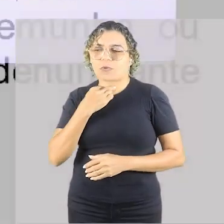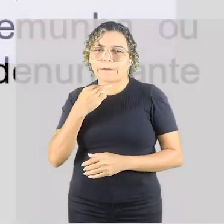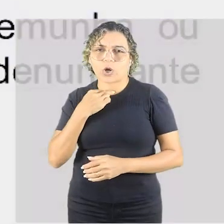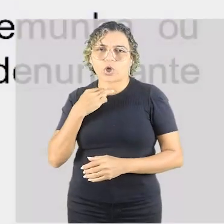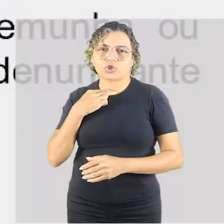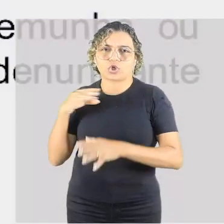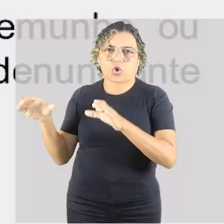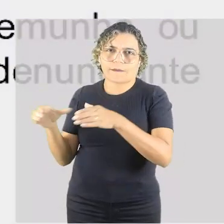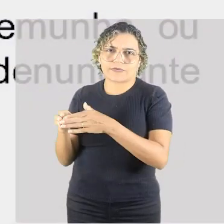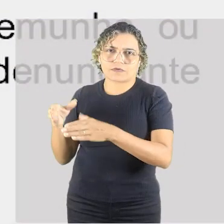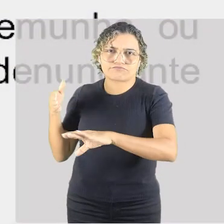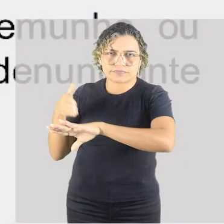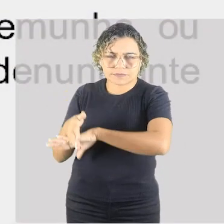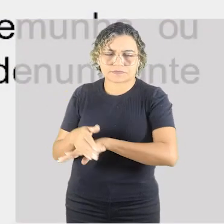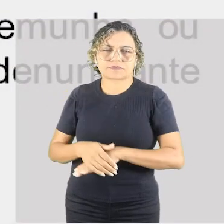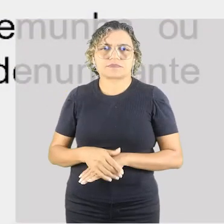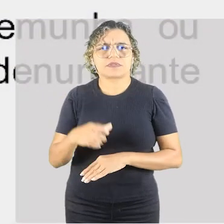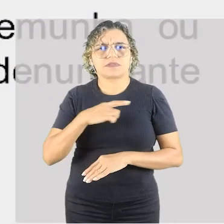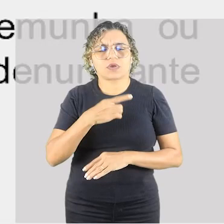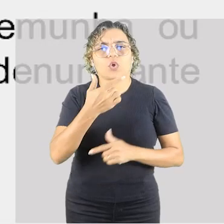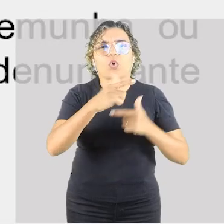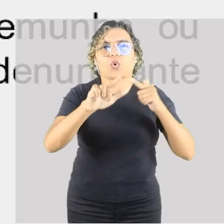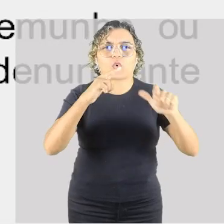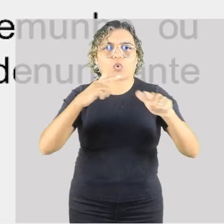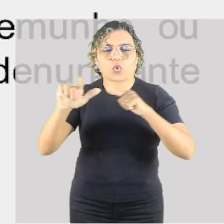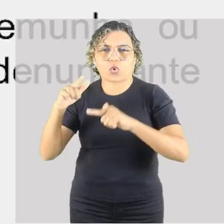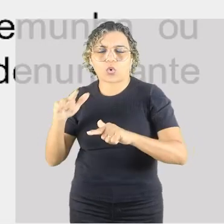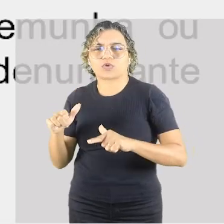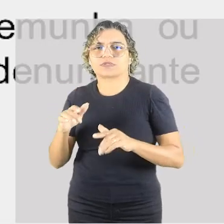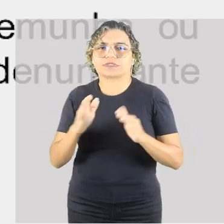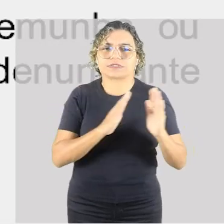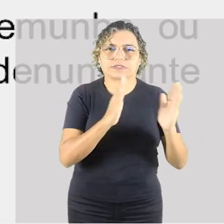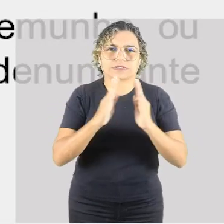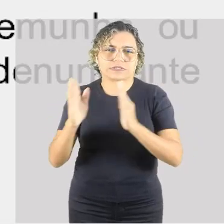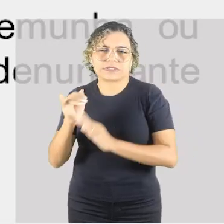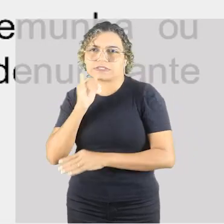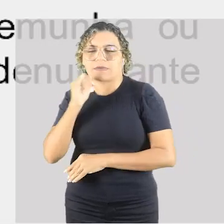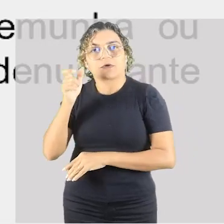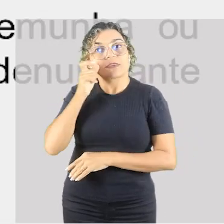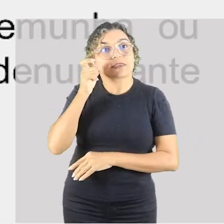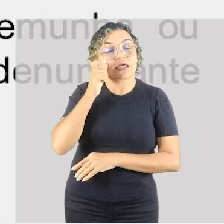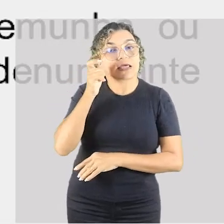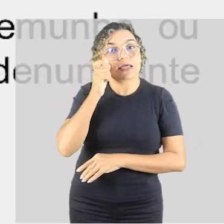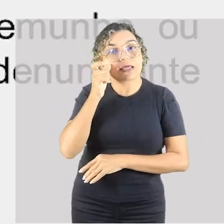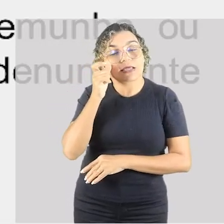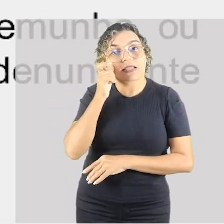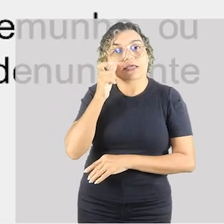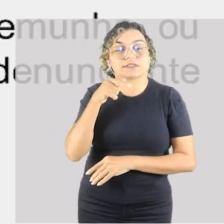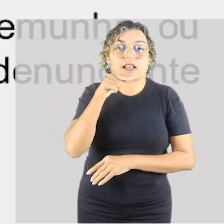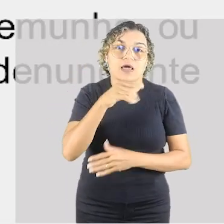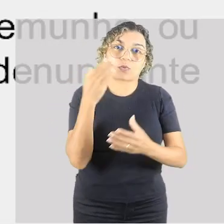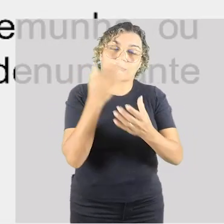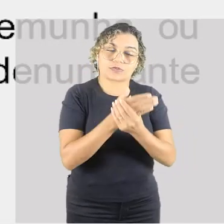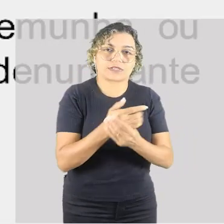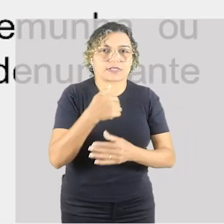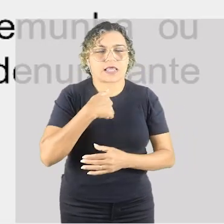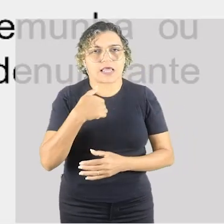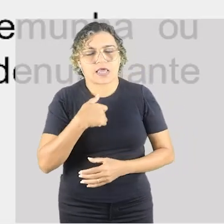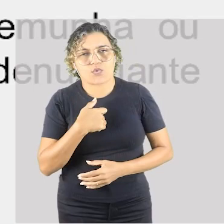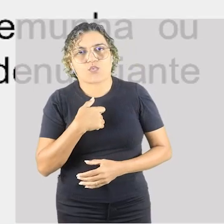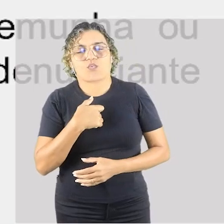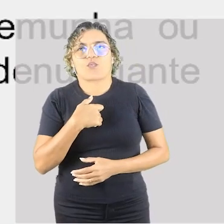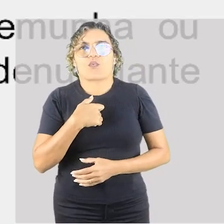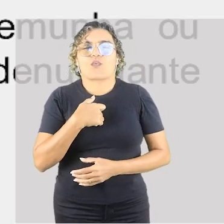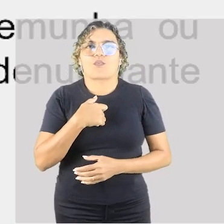hipóteses, ainda na fase de instrução, nós também temos outras hipóteses de impedimento, como ter interesse no caso, eu tenho interesse, eu sou